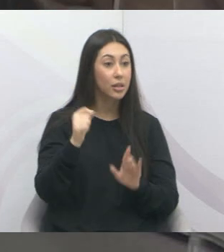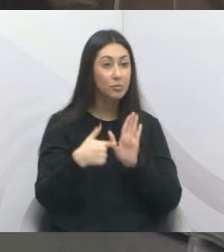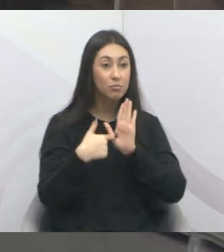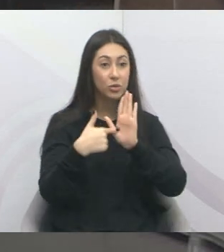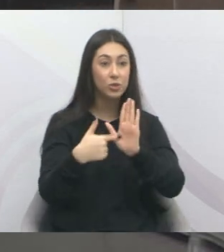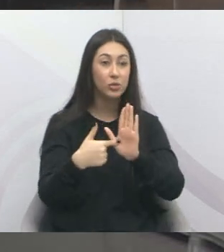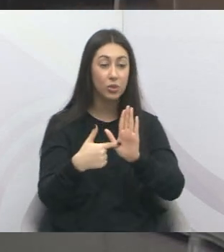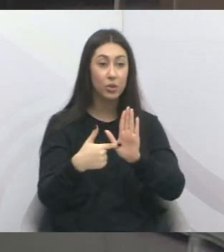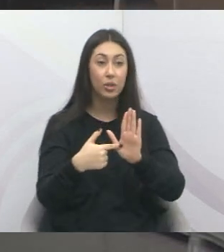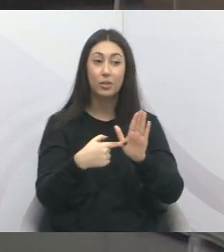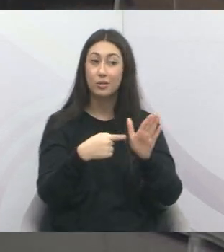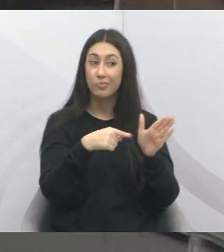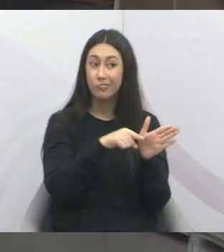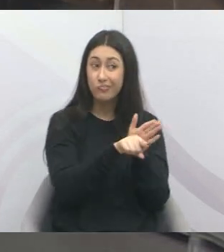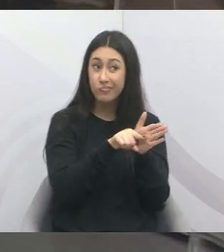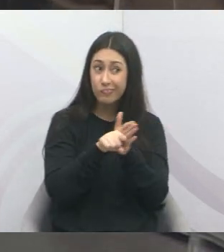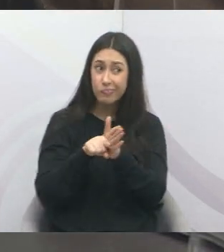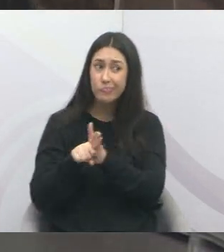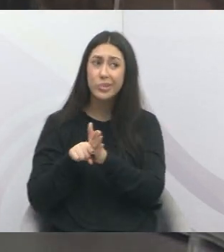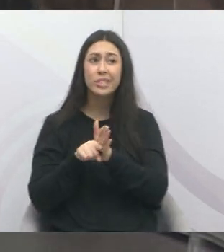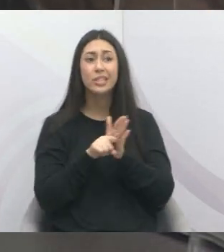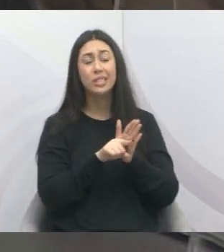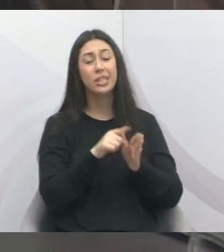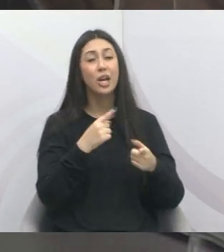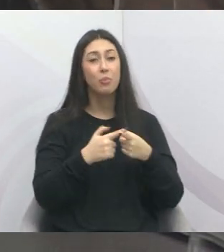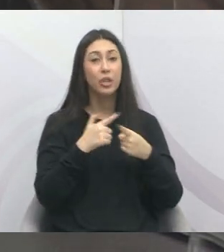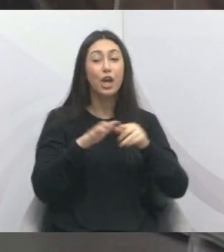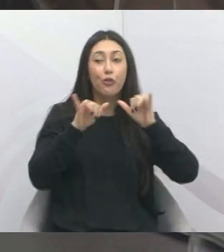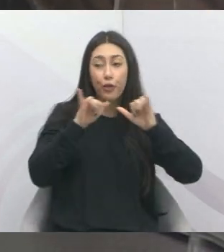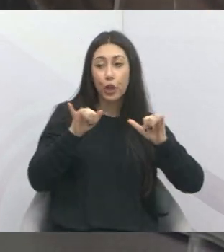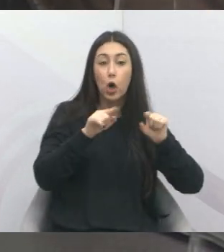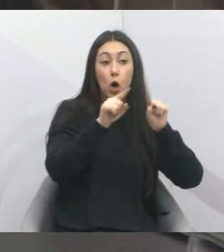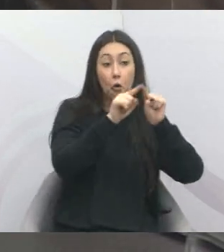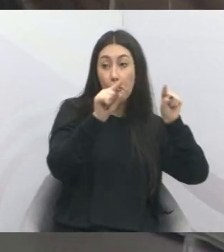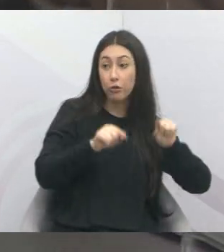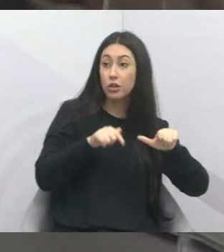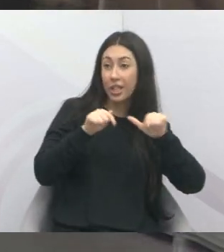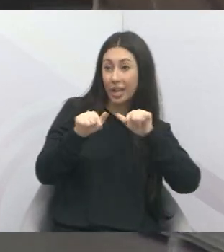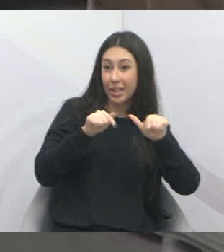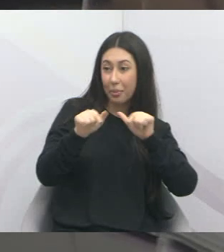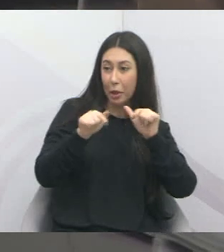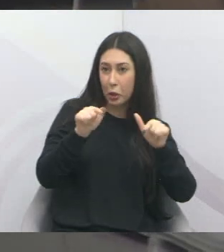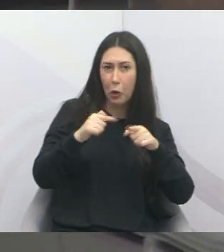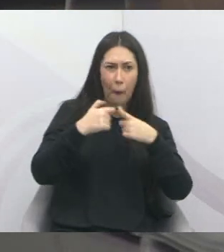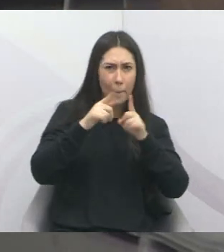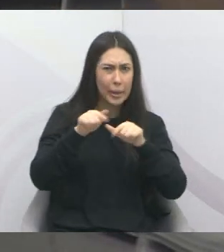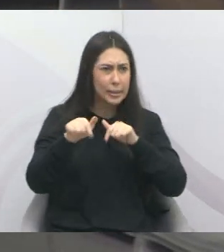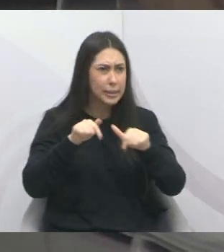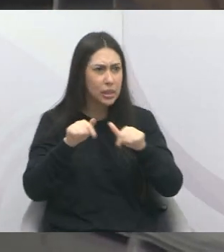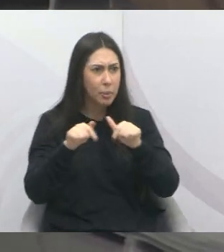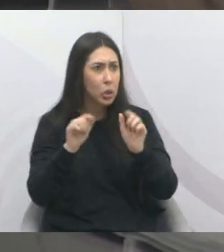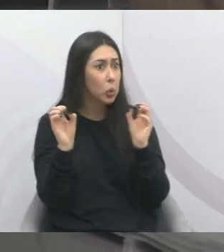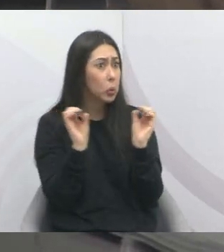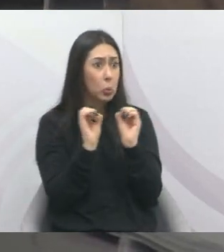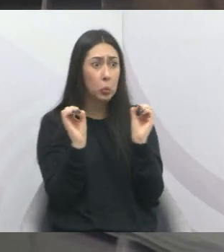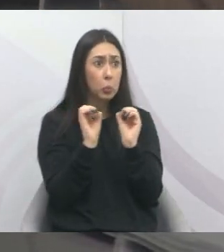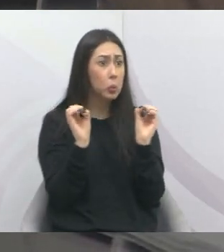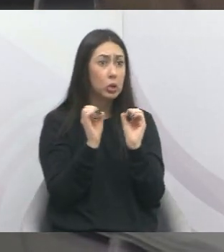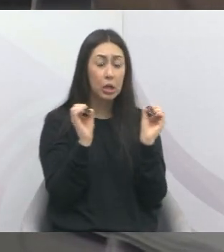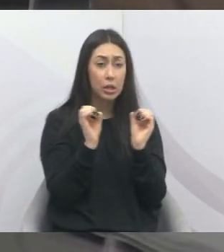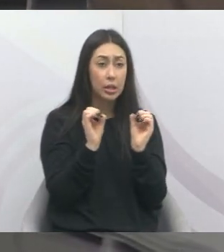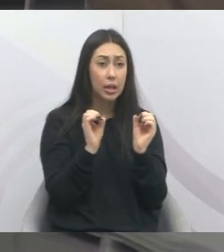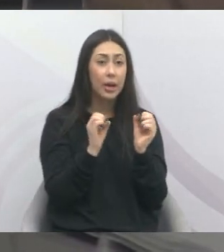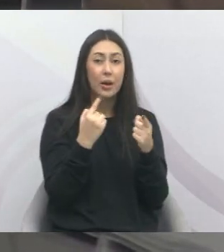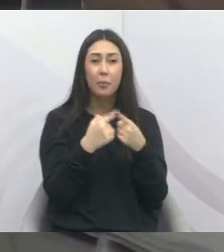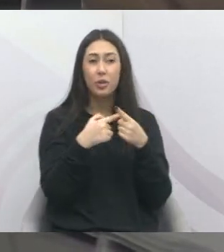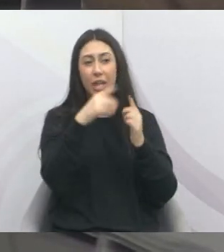está em inquérito policial uma investigação de vários funcionários fantasma da UPA que vieram denúncia dos próprios funcionários que trouxeram as